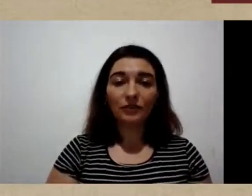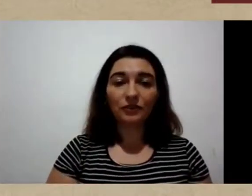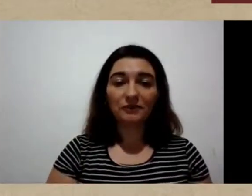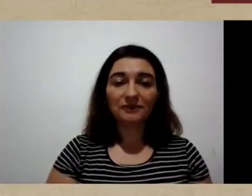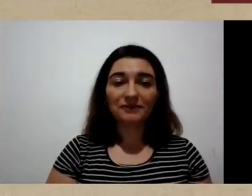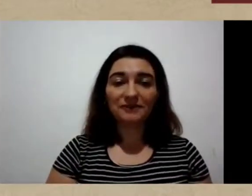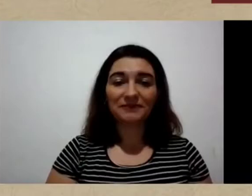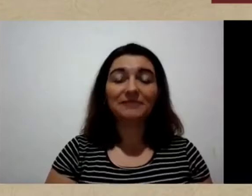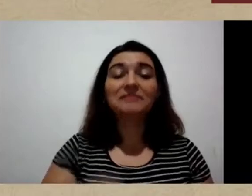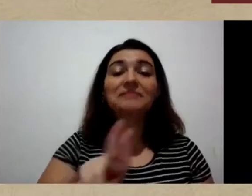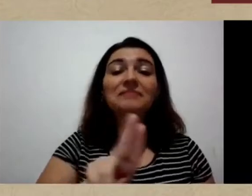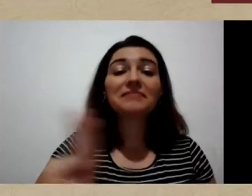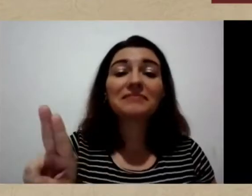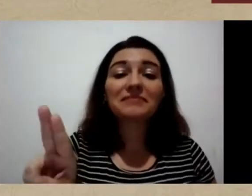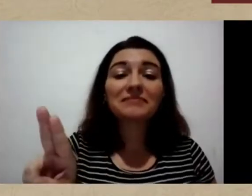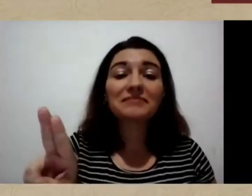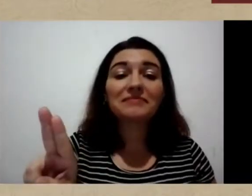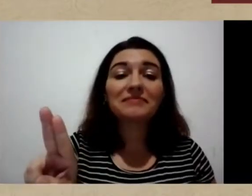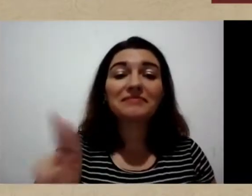Só isso.